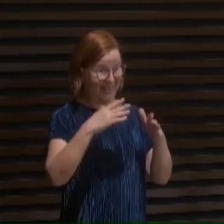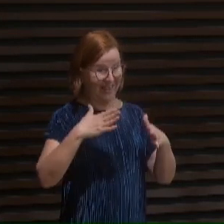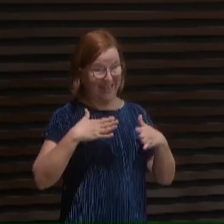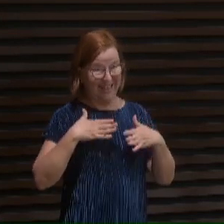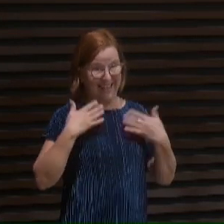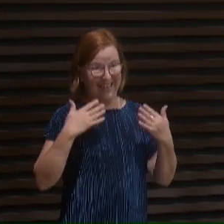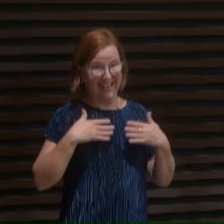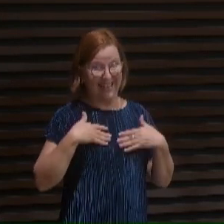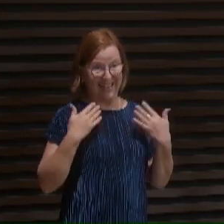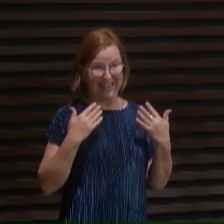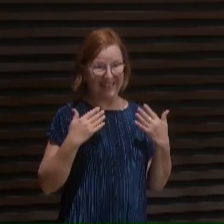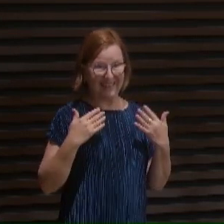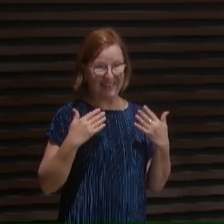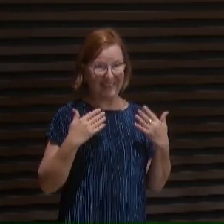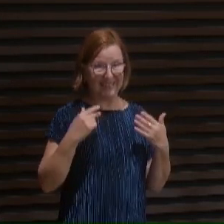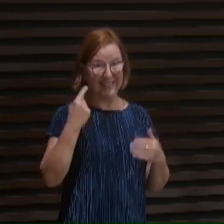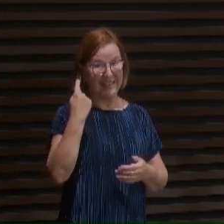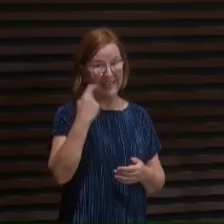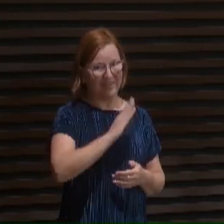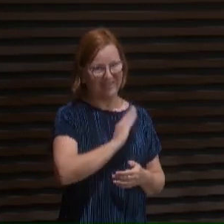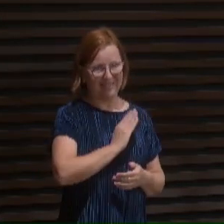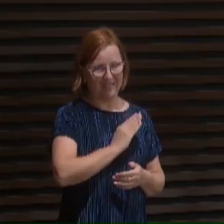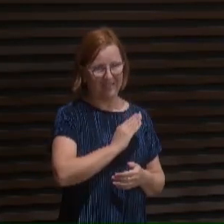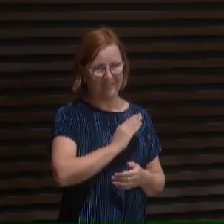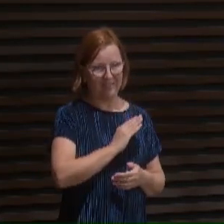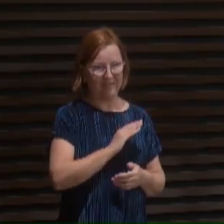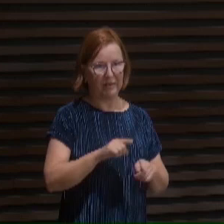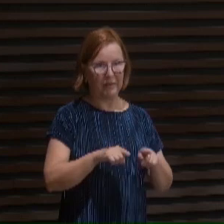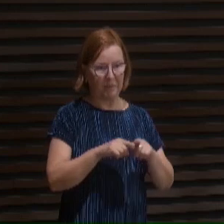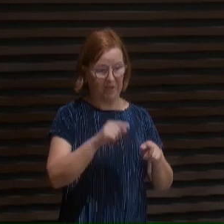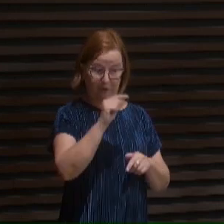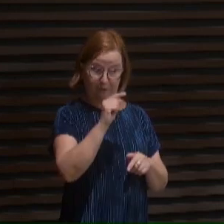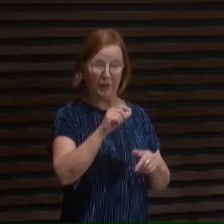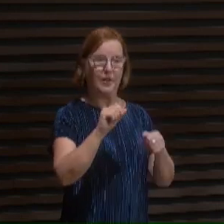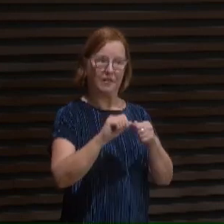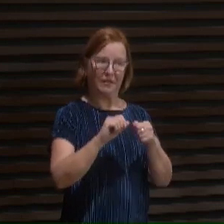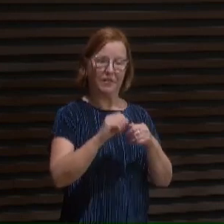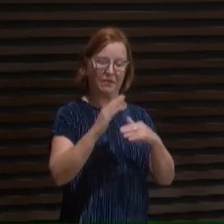alegrará em seu coração. Mas quem vai fazer é você.